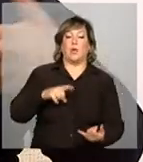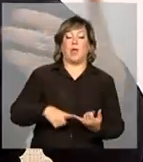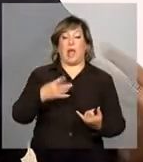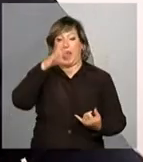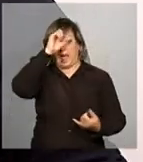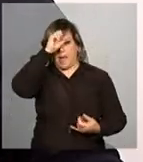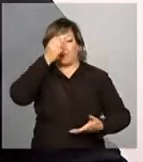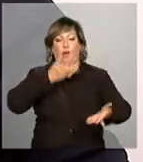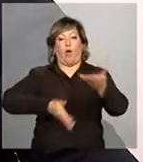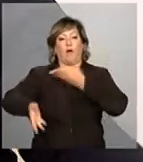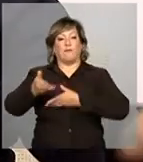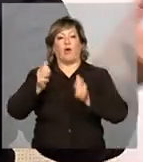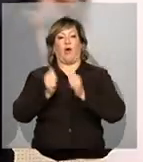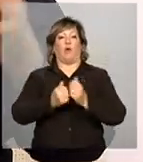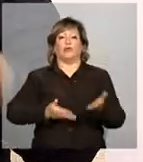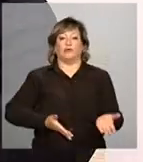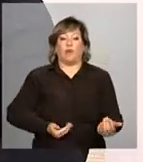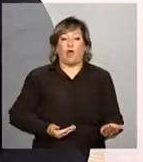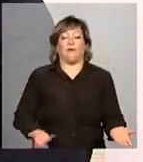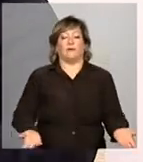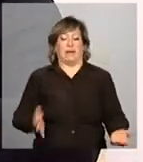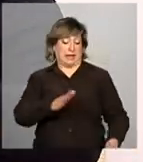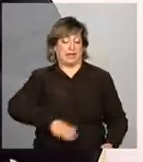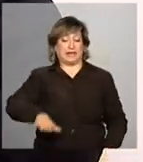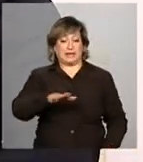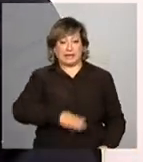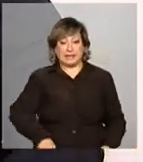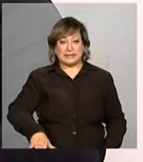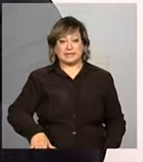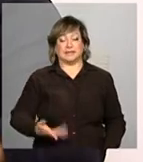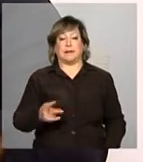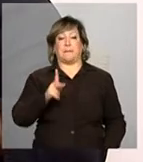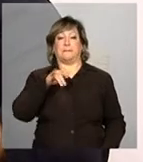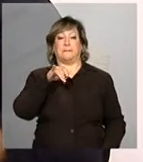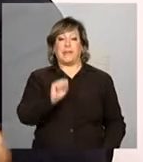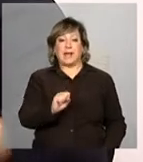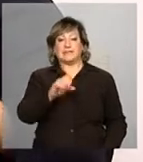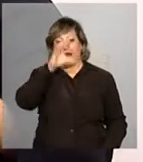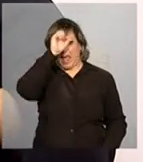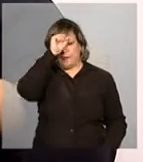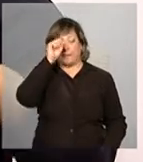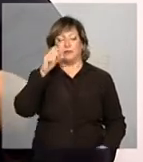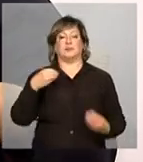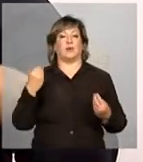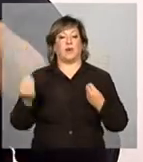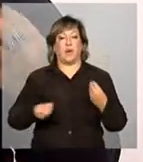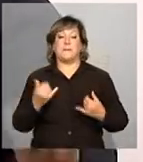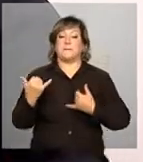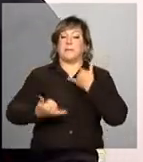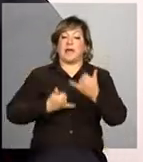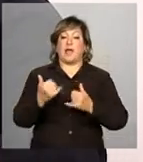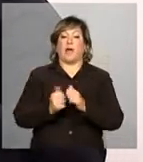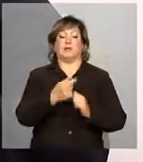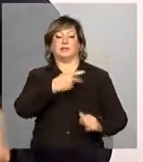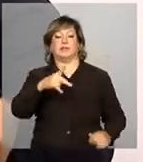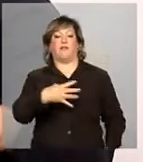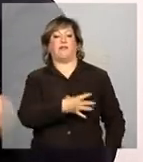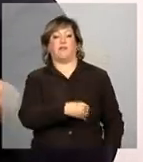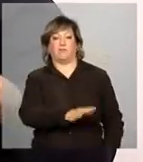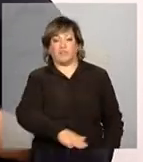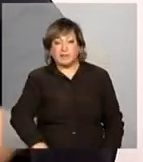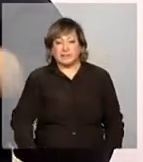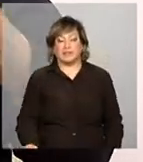a conviver com os jovens onde as crianças os pais aprendem a brincar com seus filhos